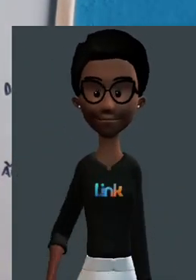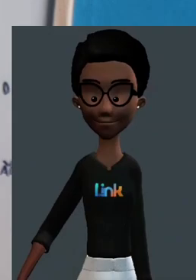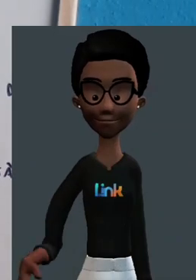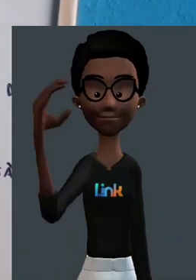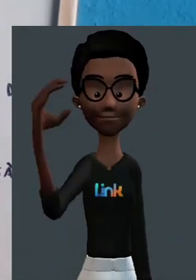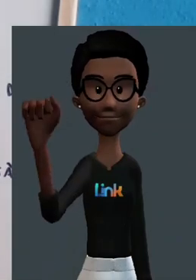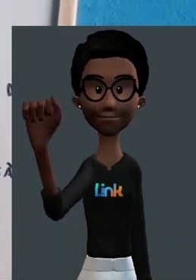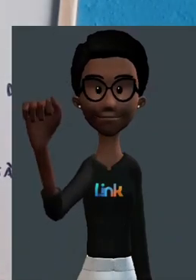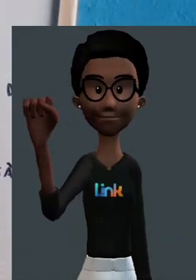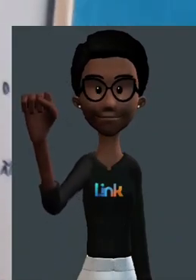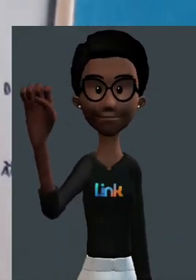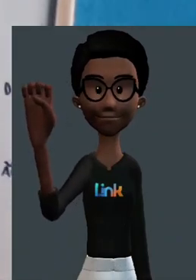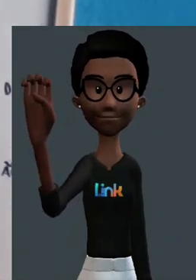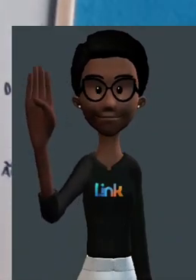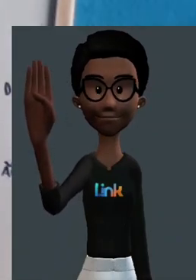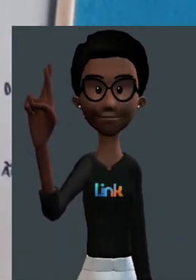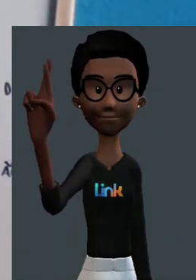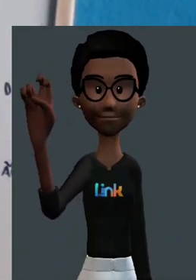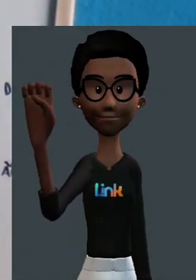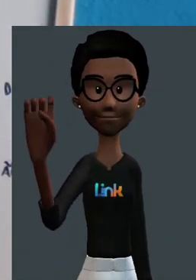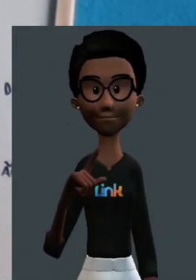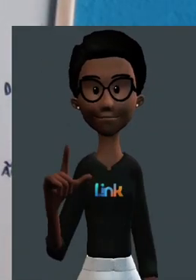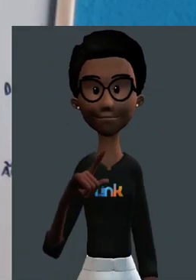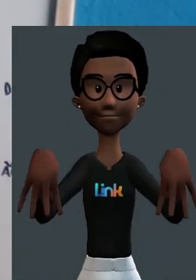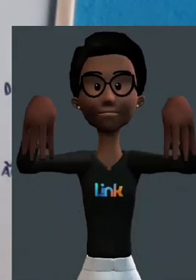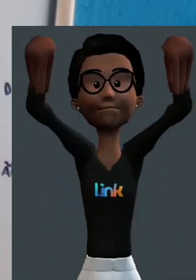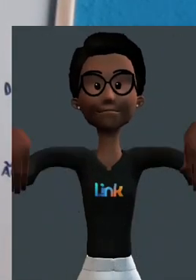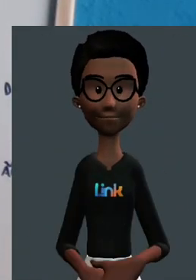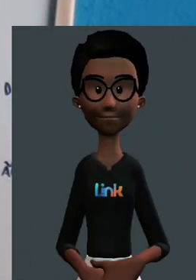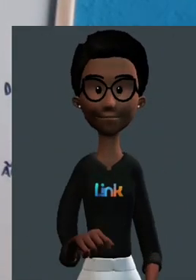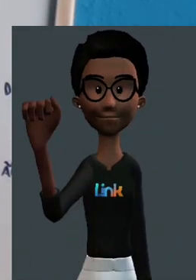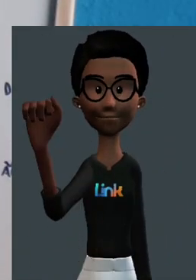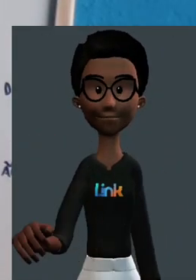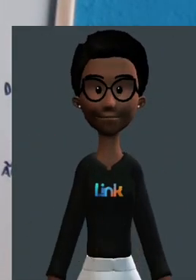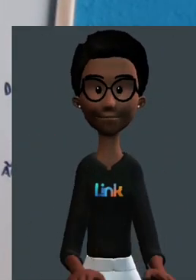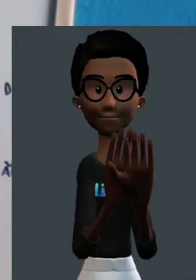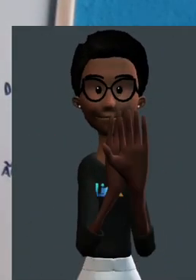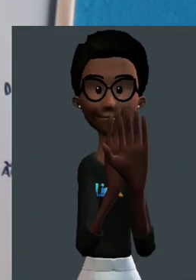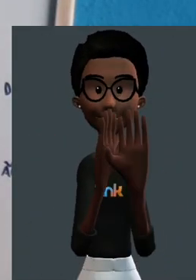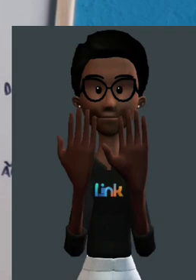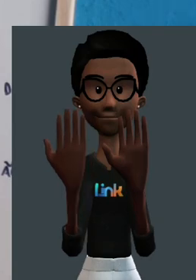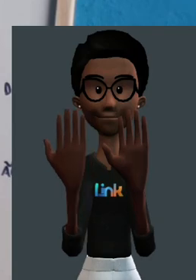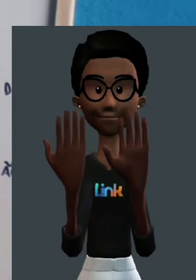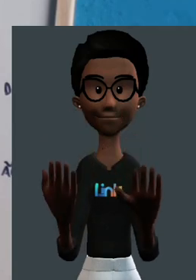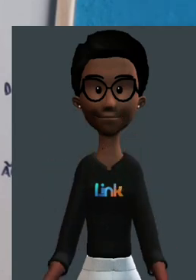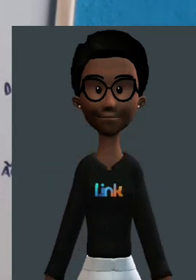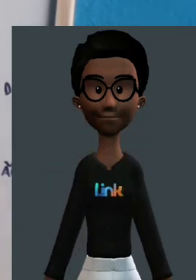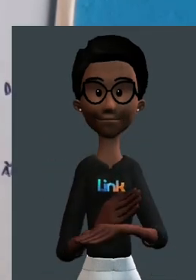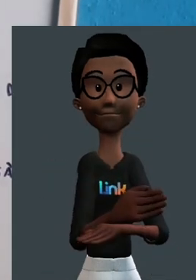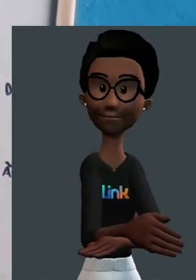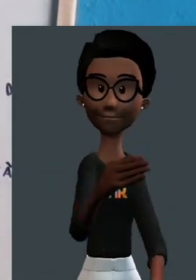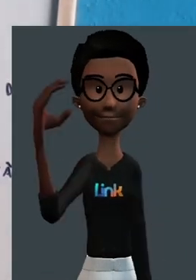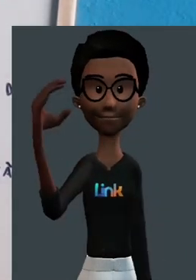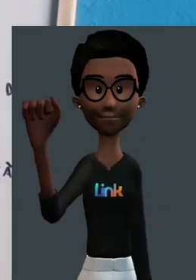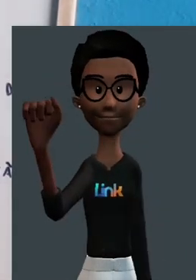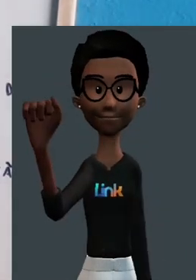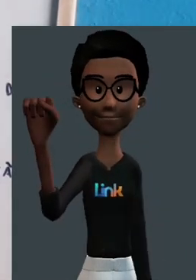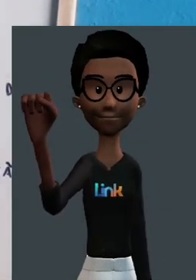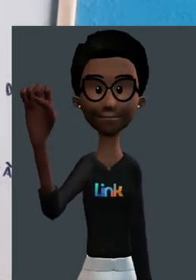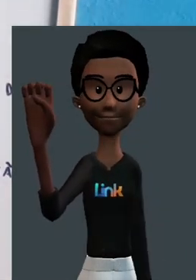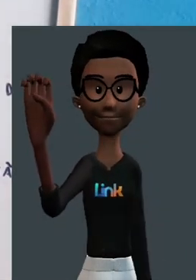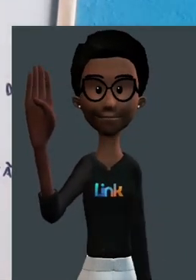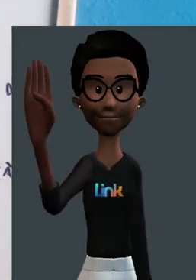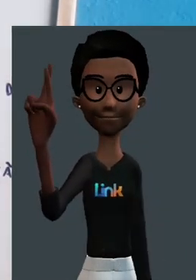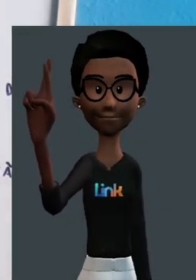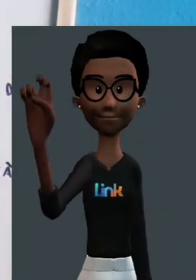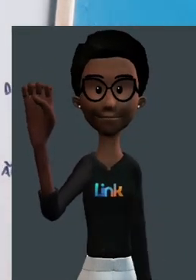ideias contraditórias. Nesse exemplo, por exemplo, ao lado do casebre havia uma mansão. A antítese